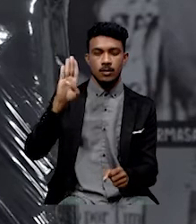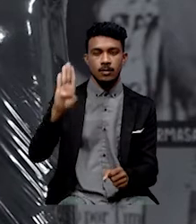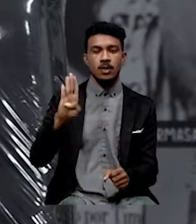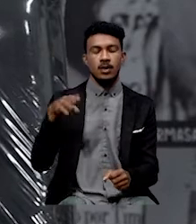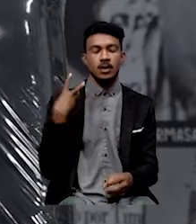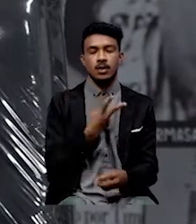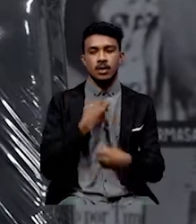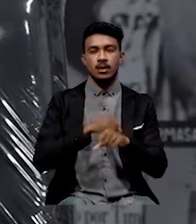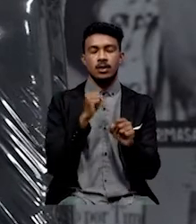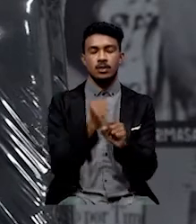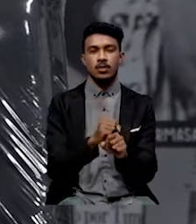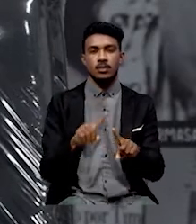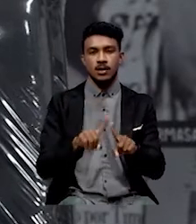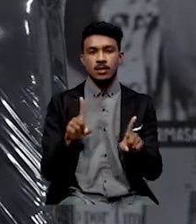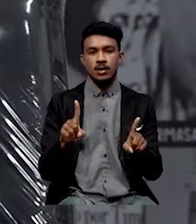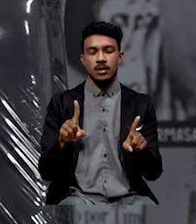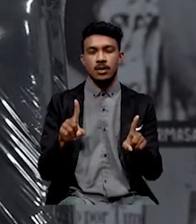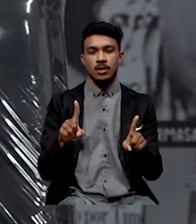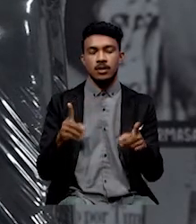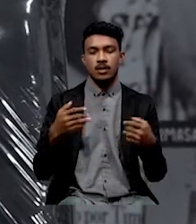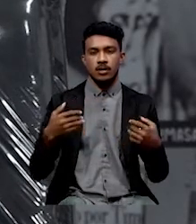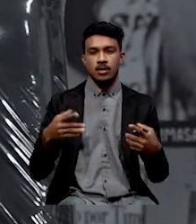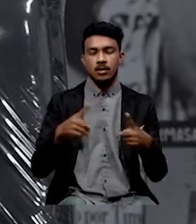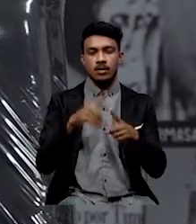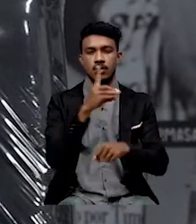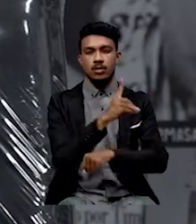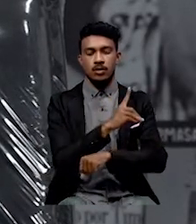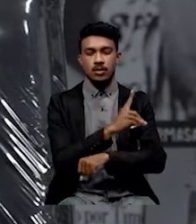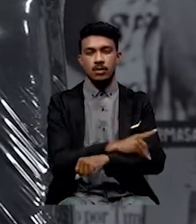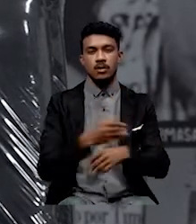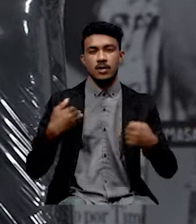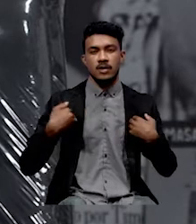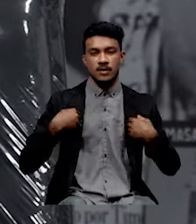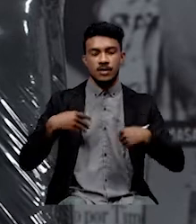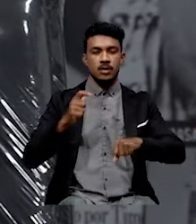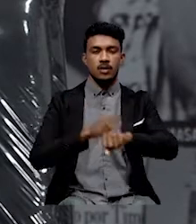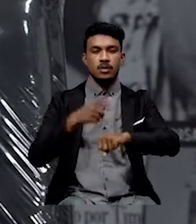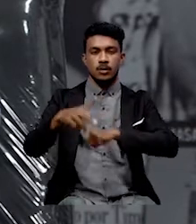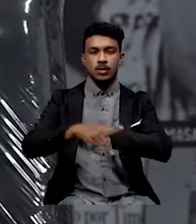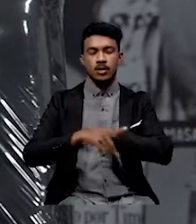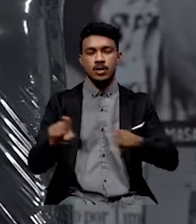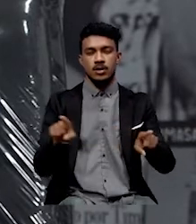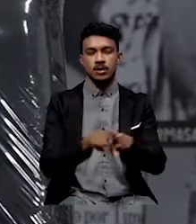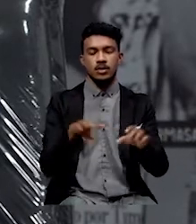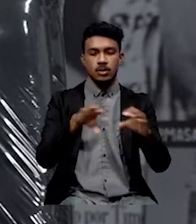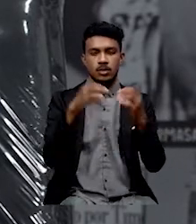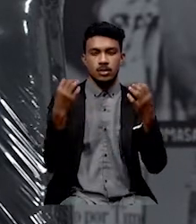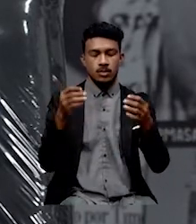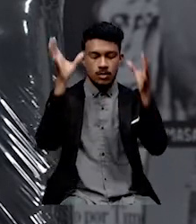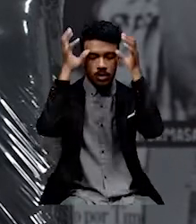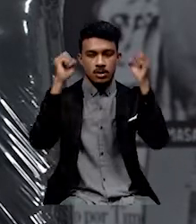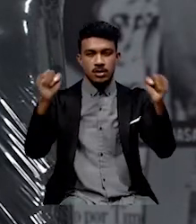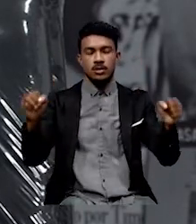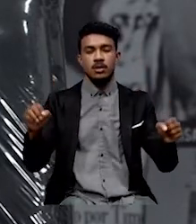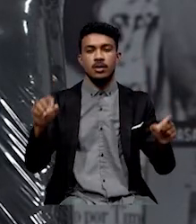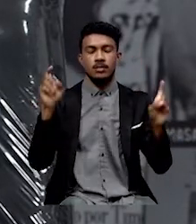Halau. Mas bem, se hoje vai a situação política e de aguardarão de eleição presidencial, precisa ir a Mata Dalang